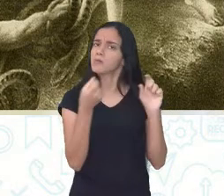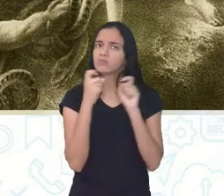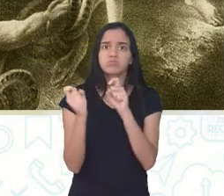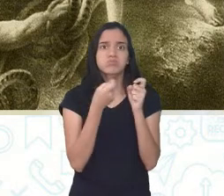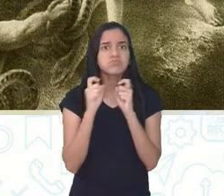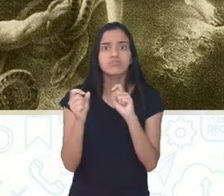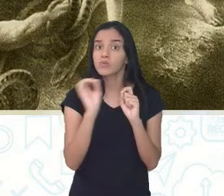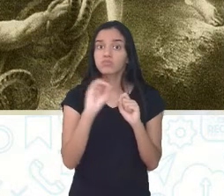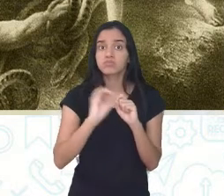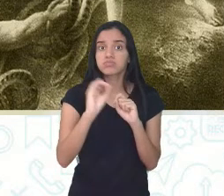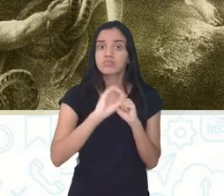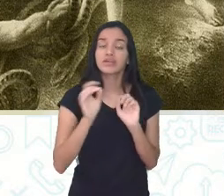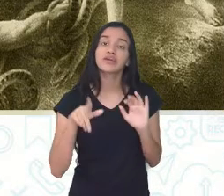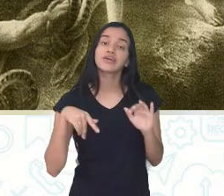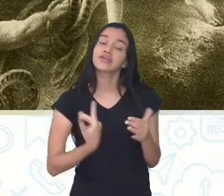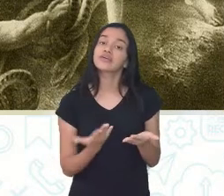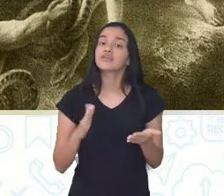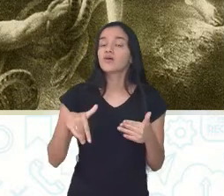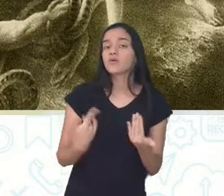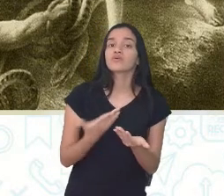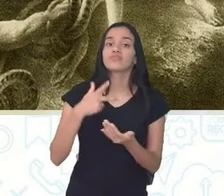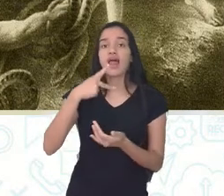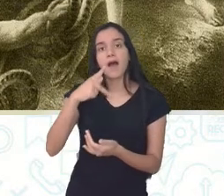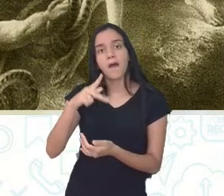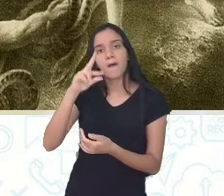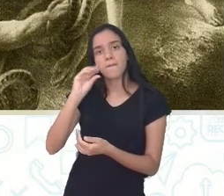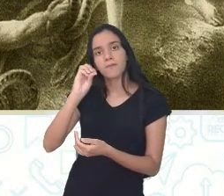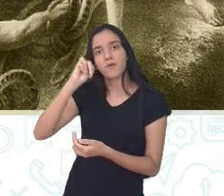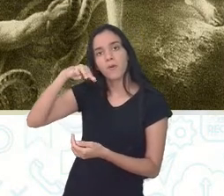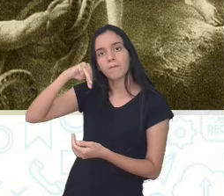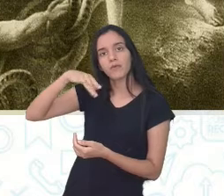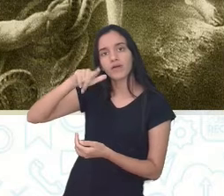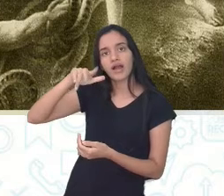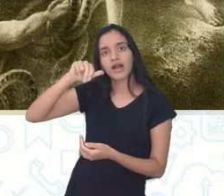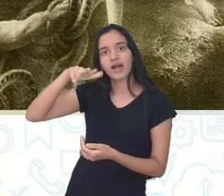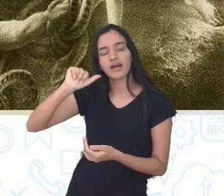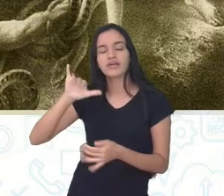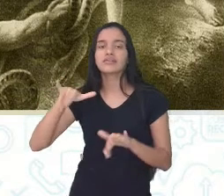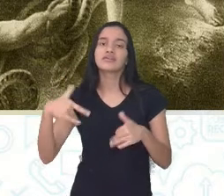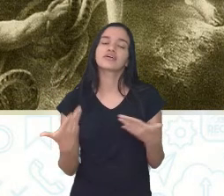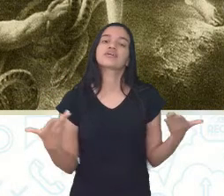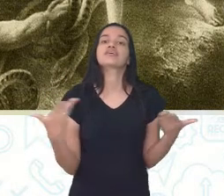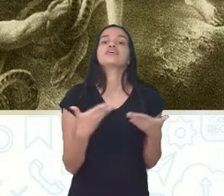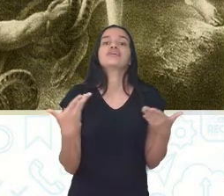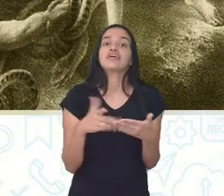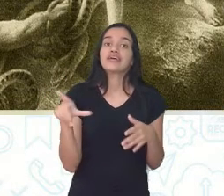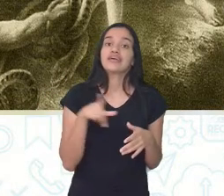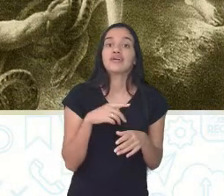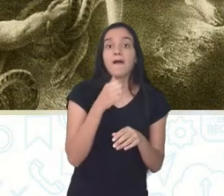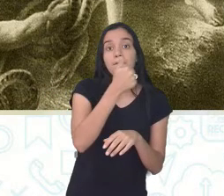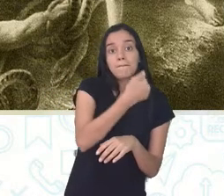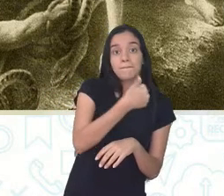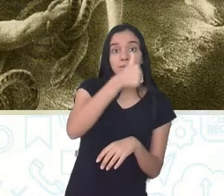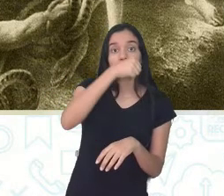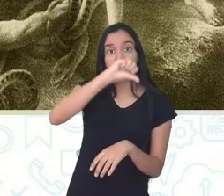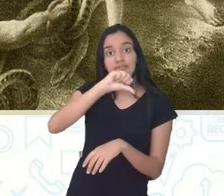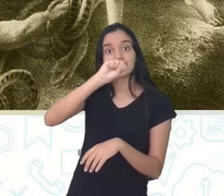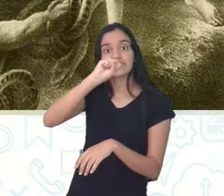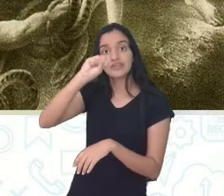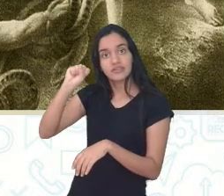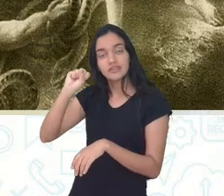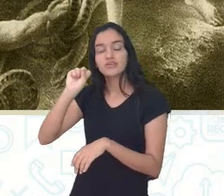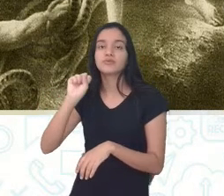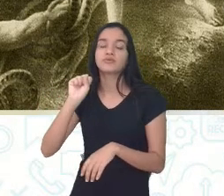debates. Então, quando a gente fala promulgada, que é o caso da nossa atual Constituição, que é a Constituição de